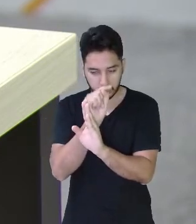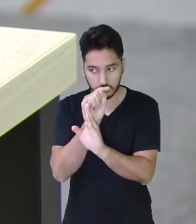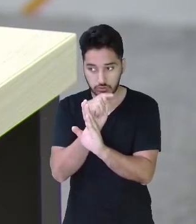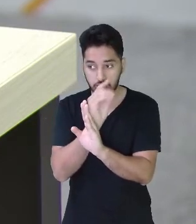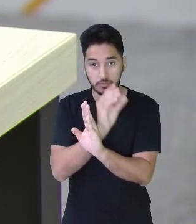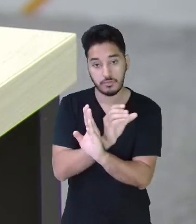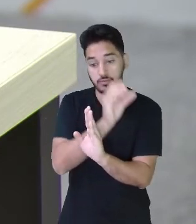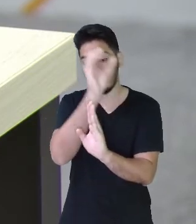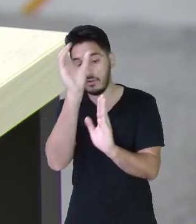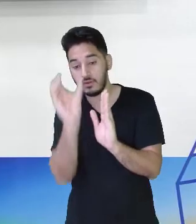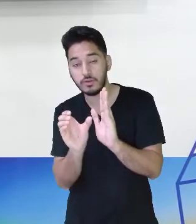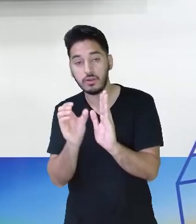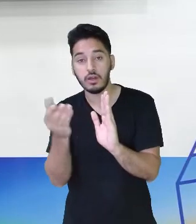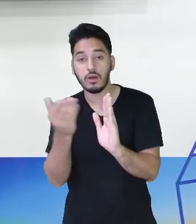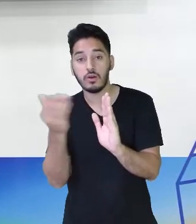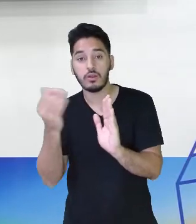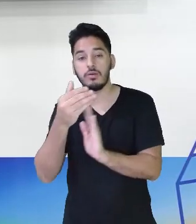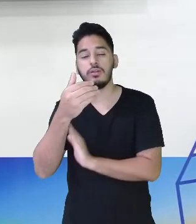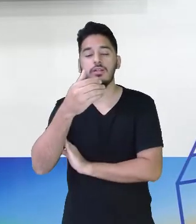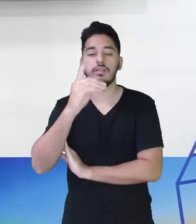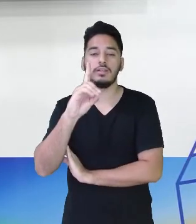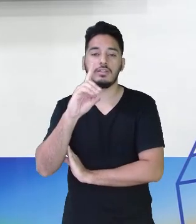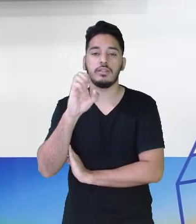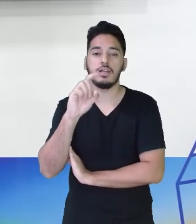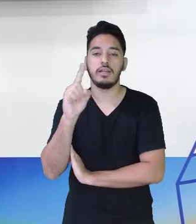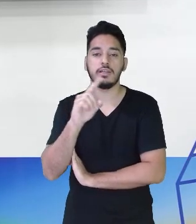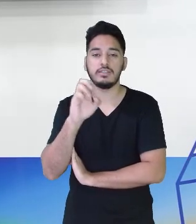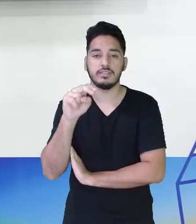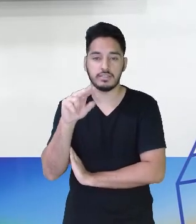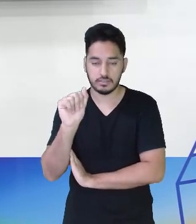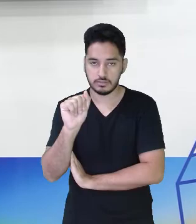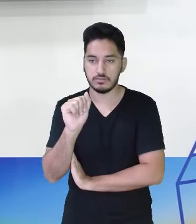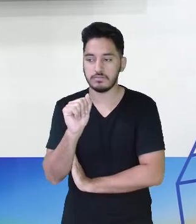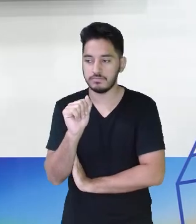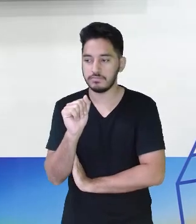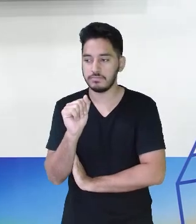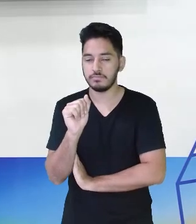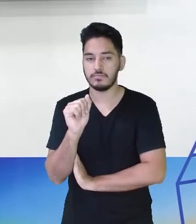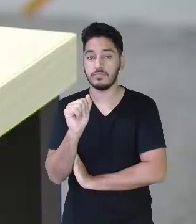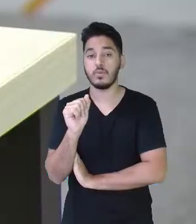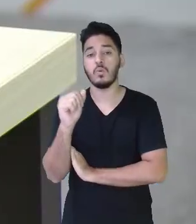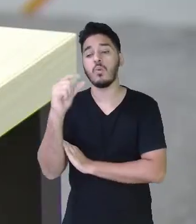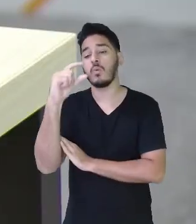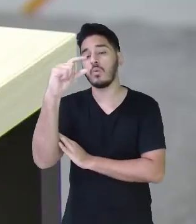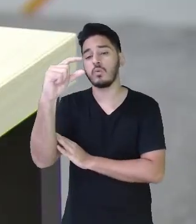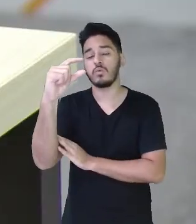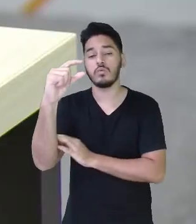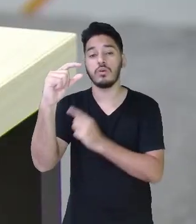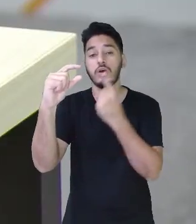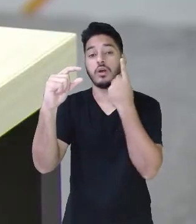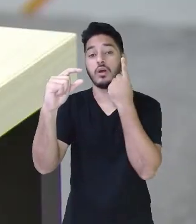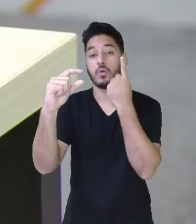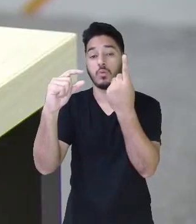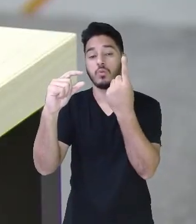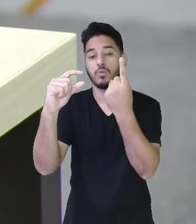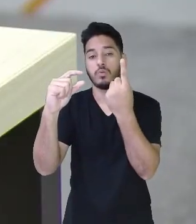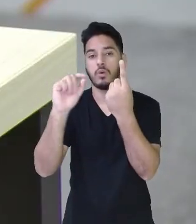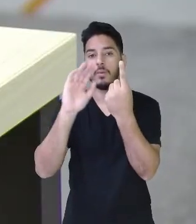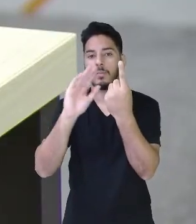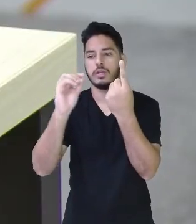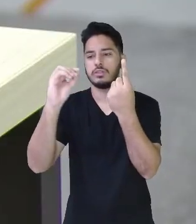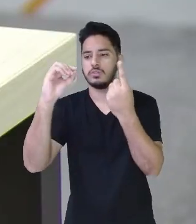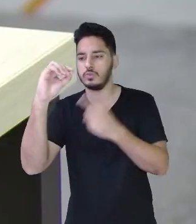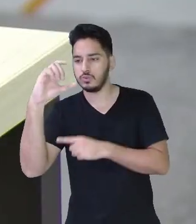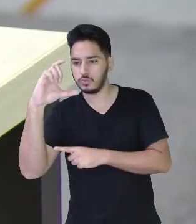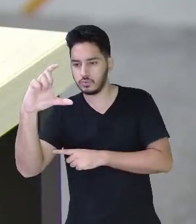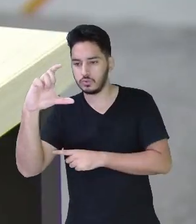minha ordem para dezena. Esse quadradinho vale 1, mas esse palitinho